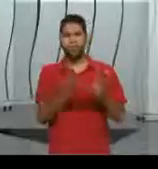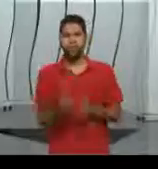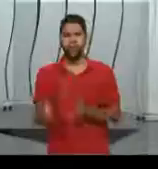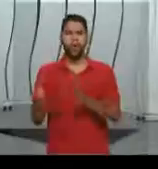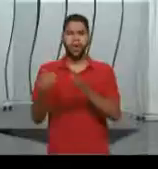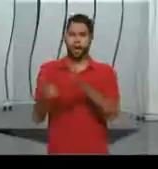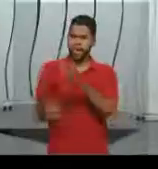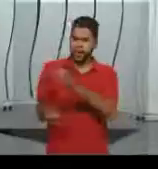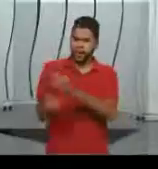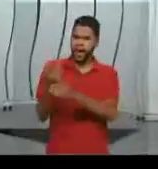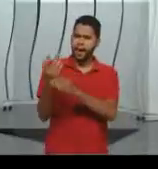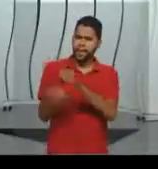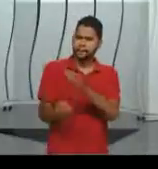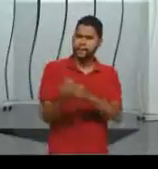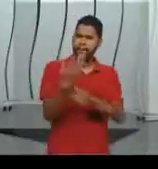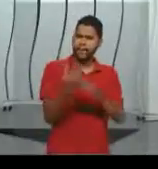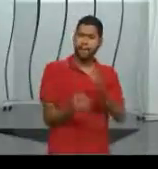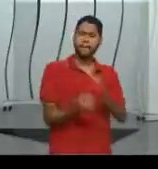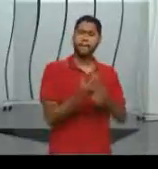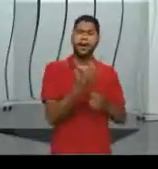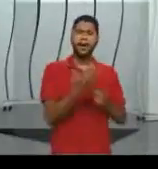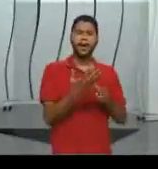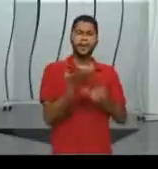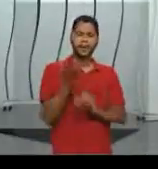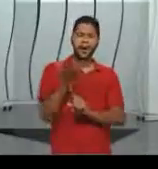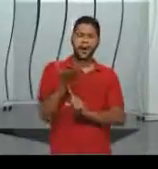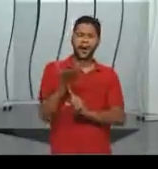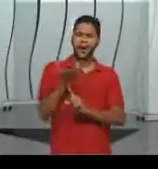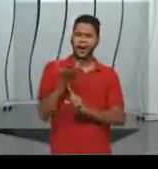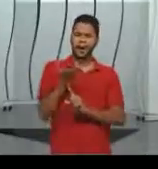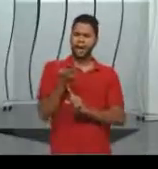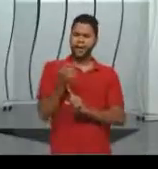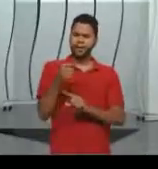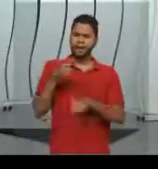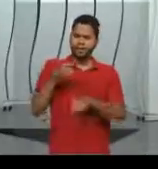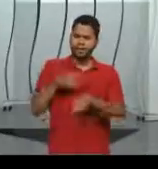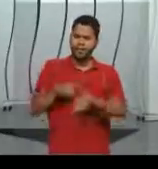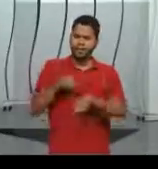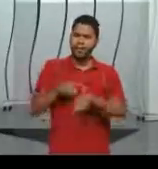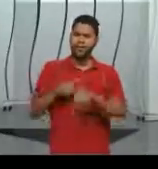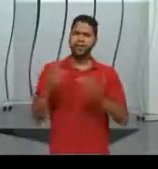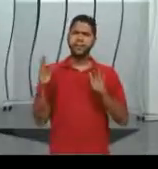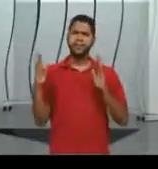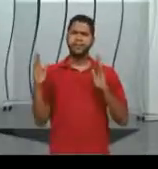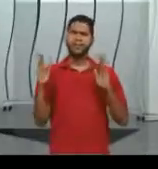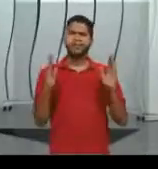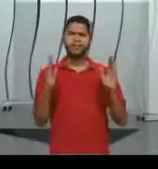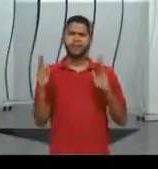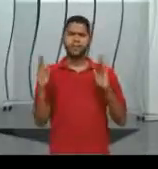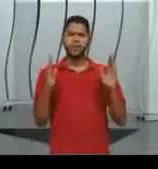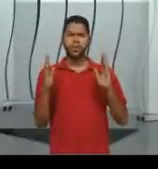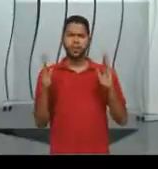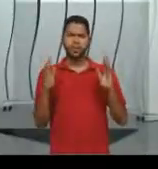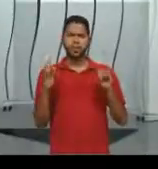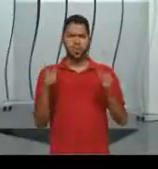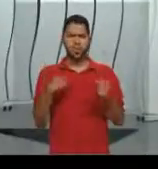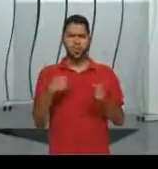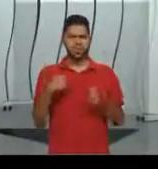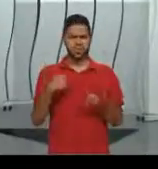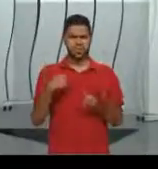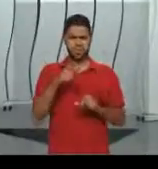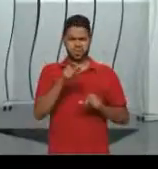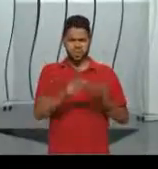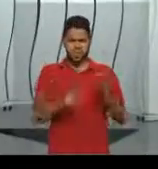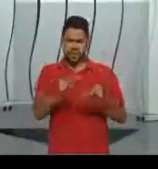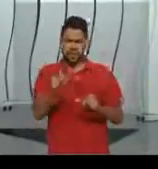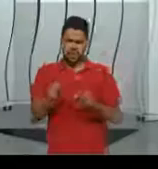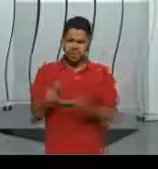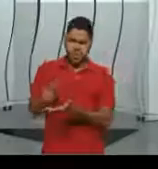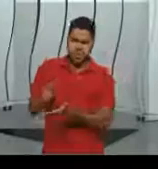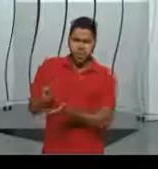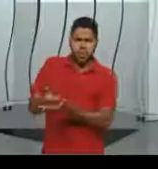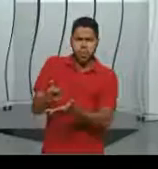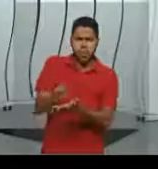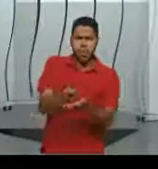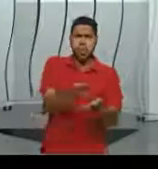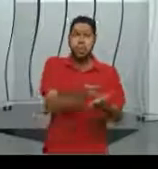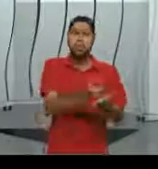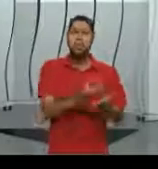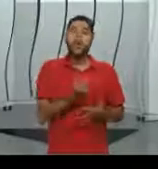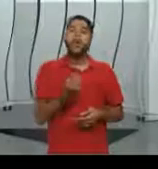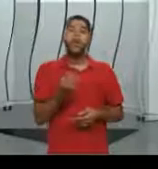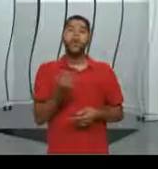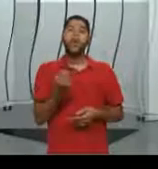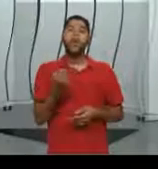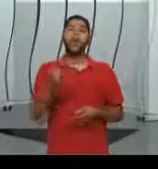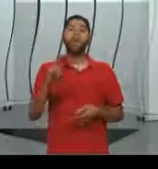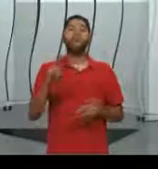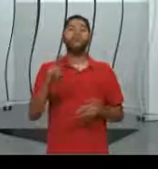que vai ser a arte nesse período? A arte pode ser consumida pelo povo ou ela ainda tem que